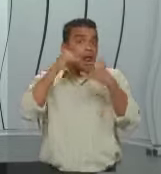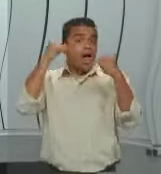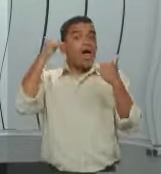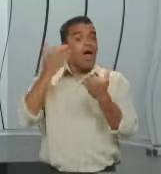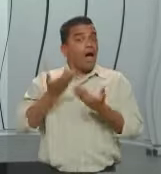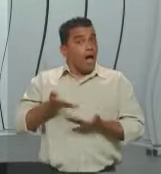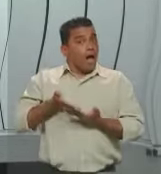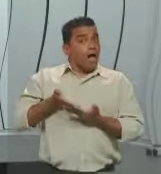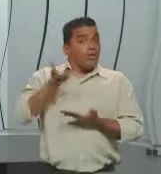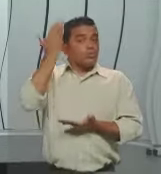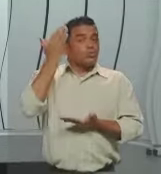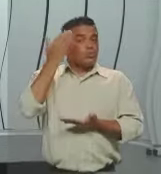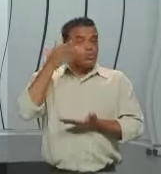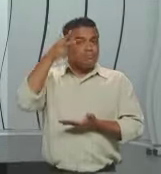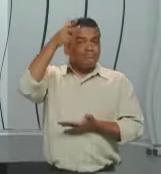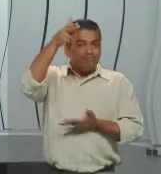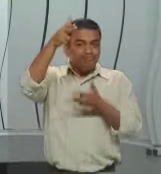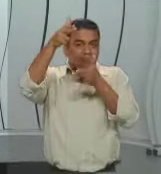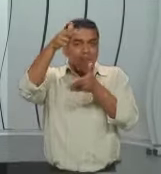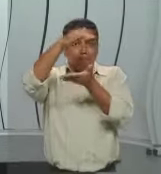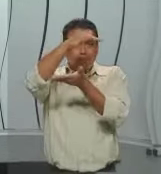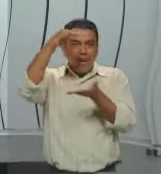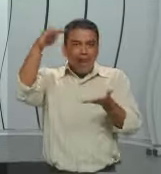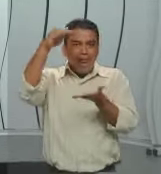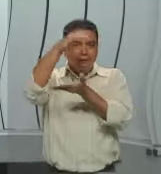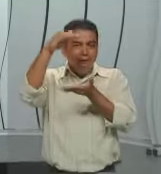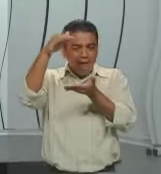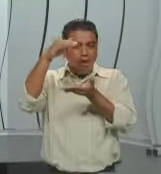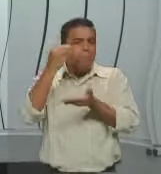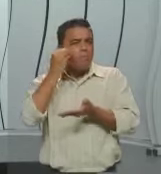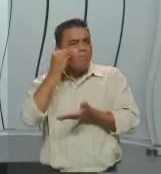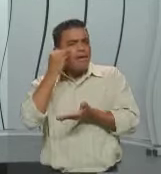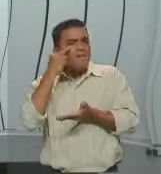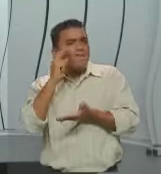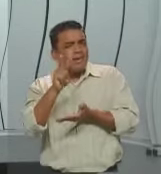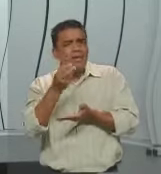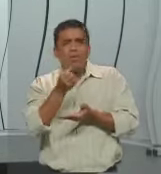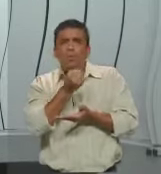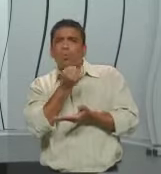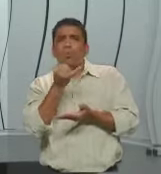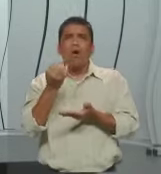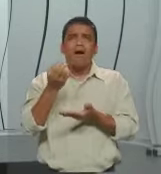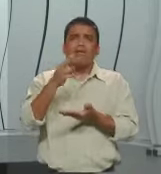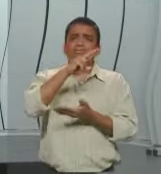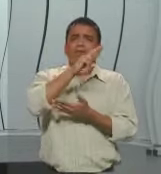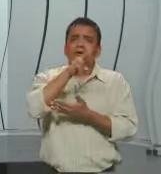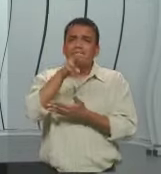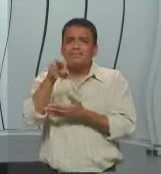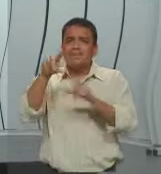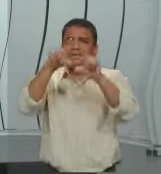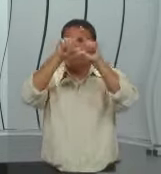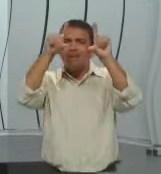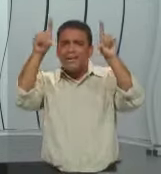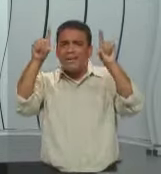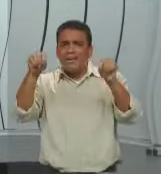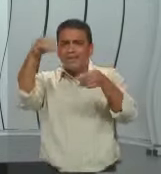ligados em paralelo para a gente poder medir a resistência sobre um determinado trecho do circuito,